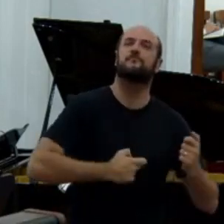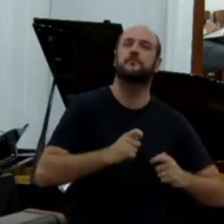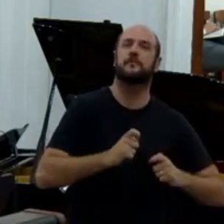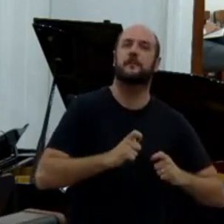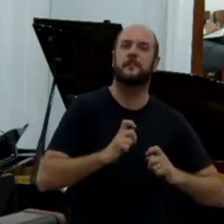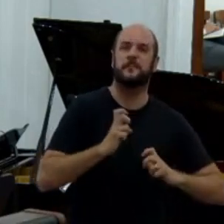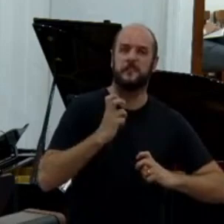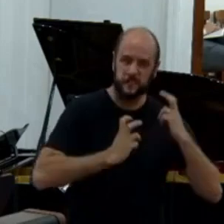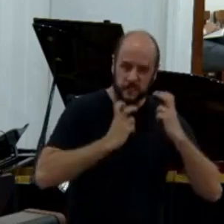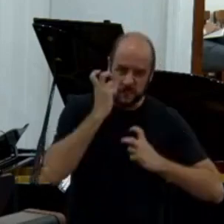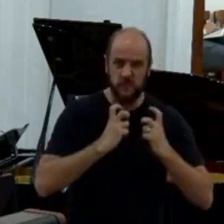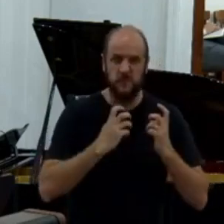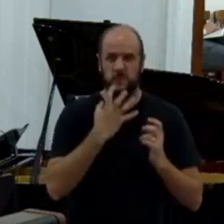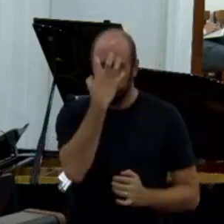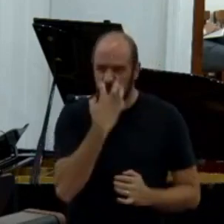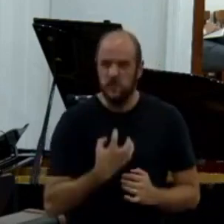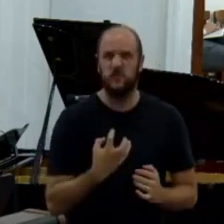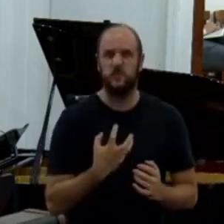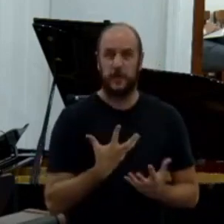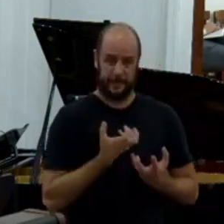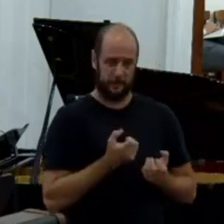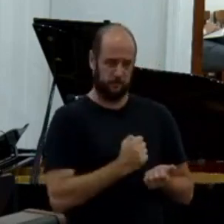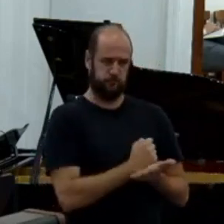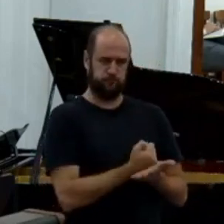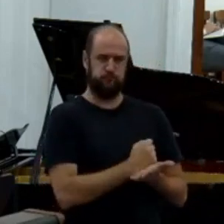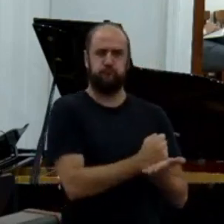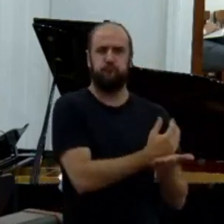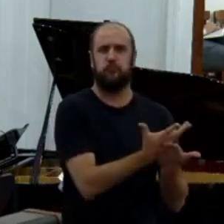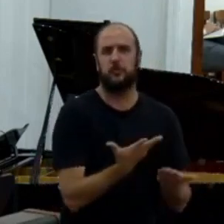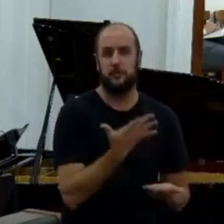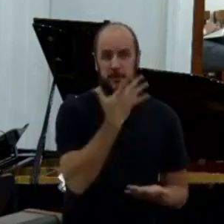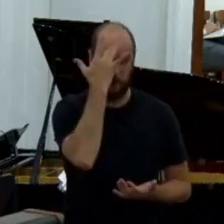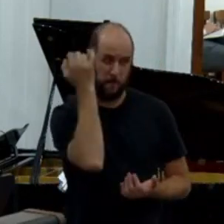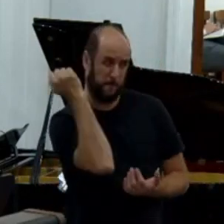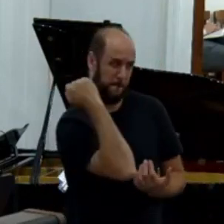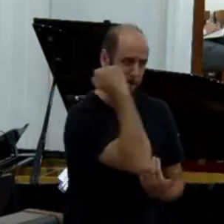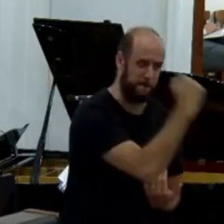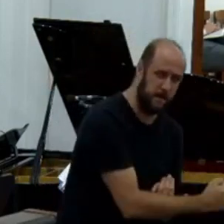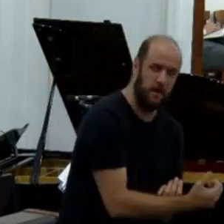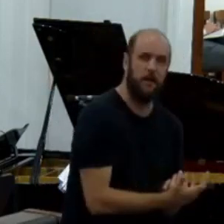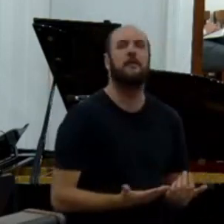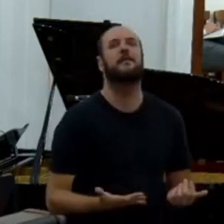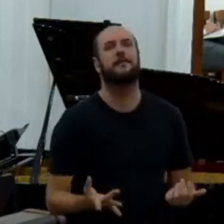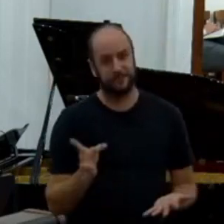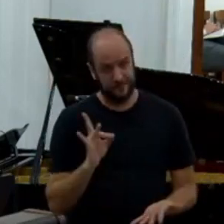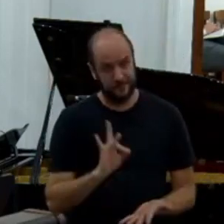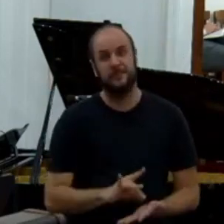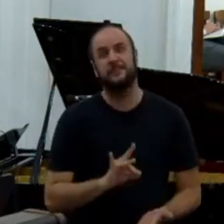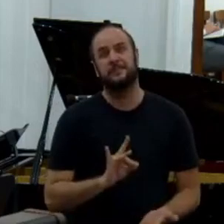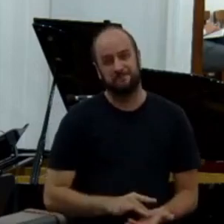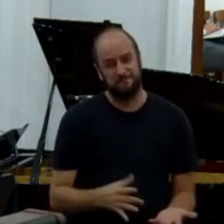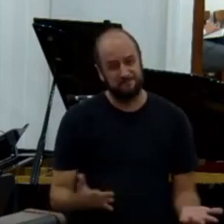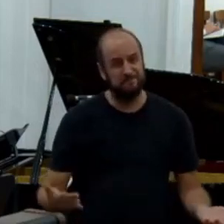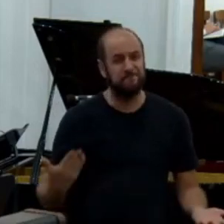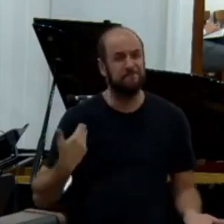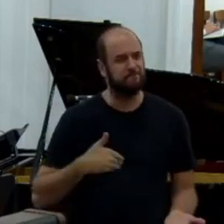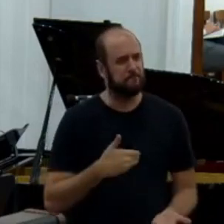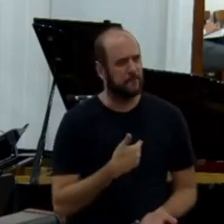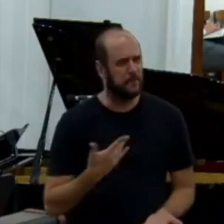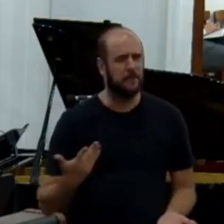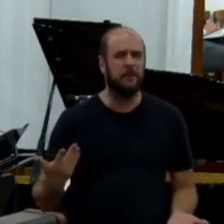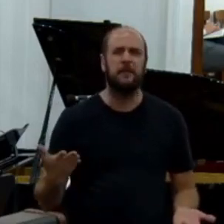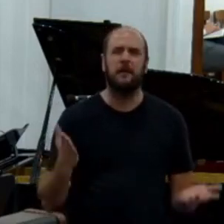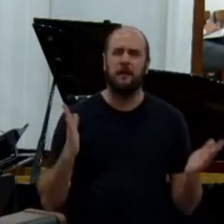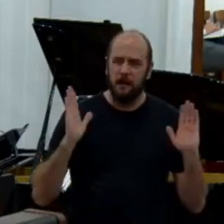por controle. Pessoas se matam por causa disso. Sim, de fato, nós estamos diante